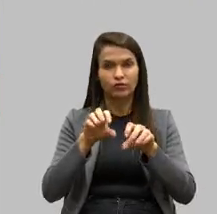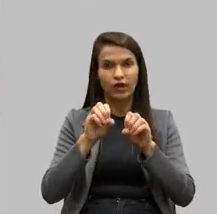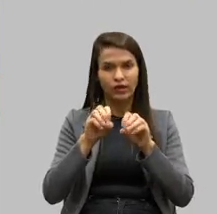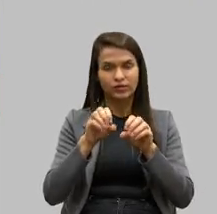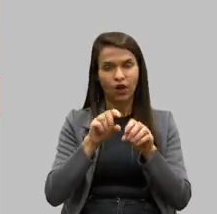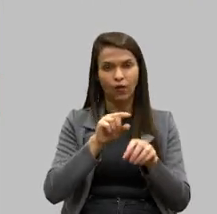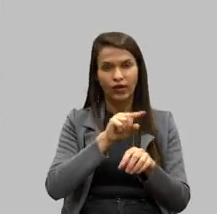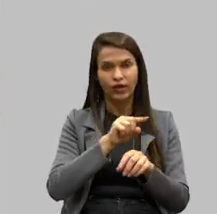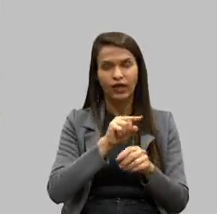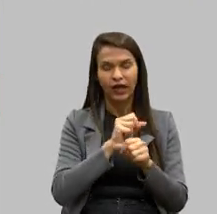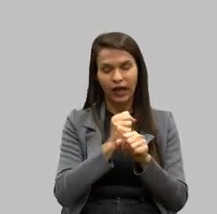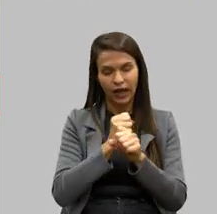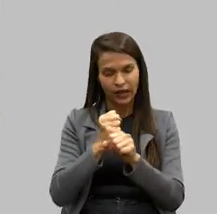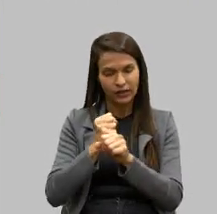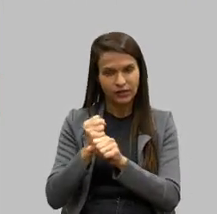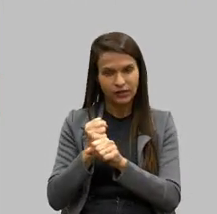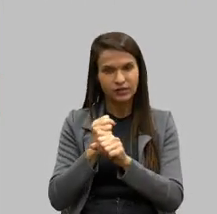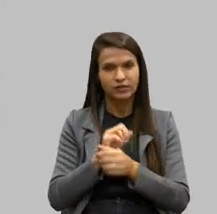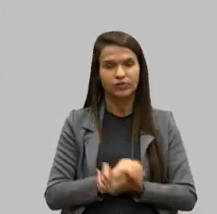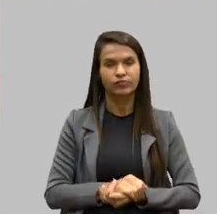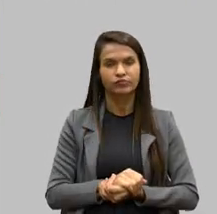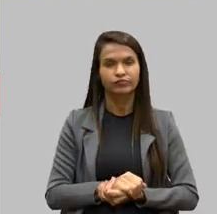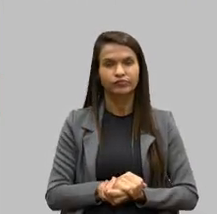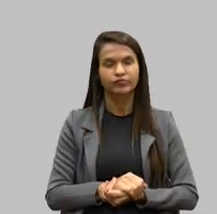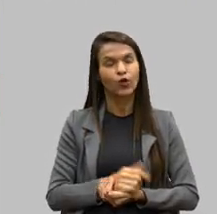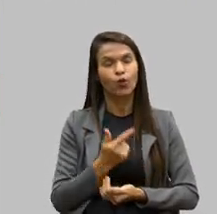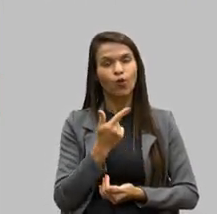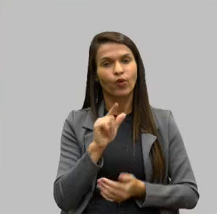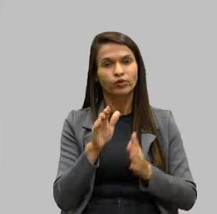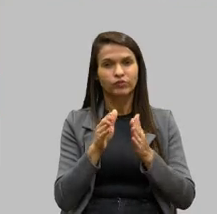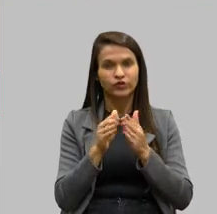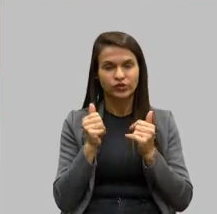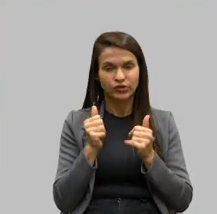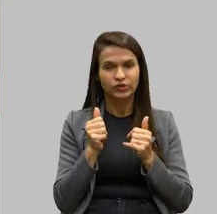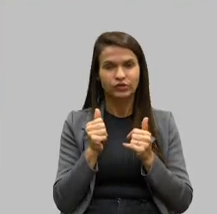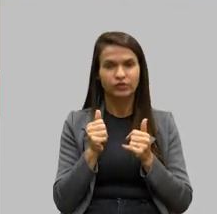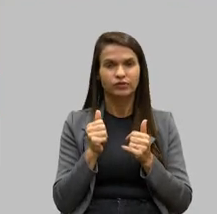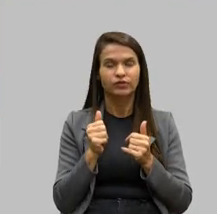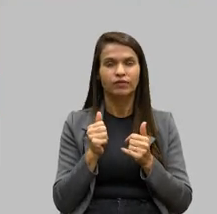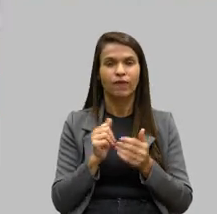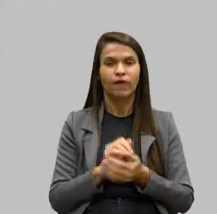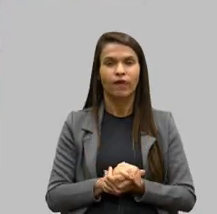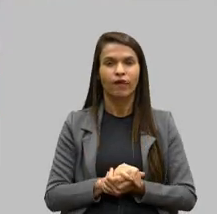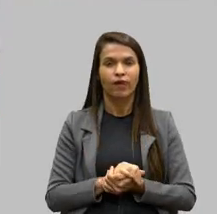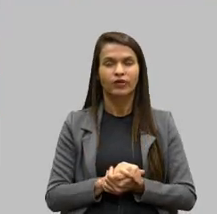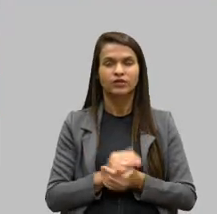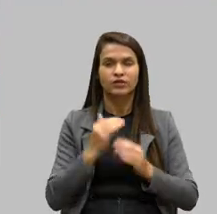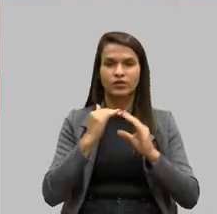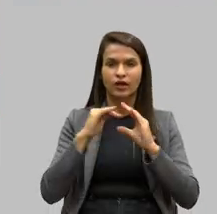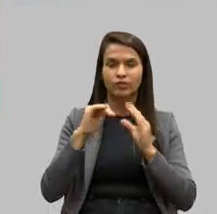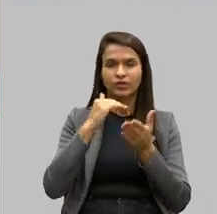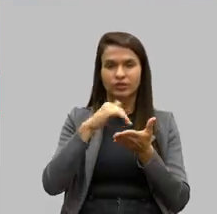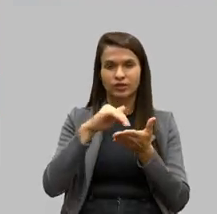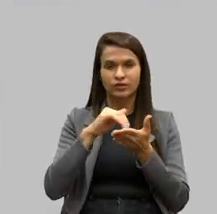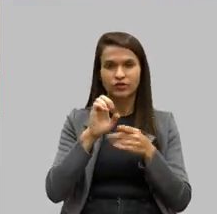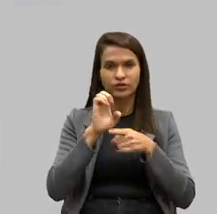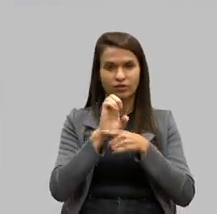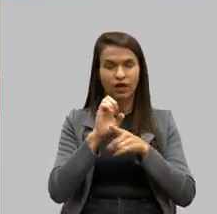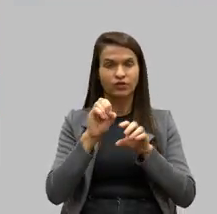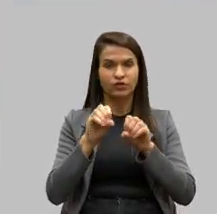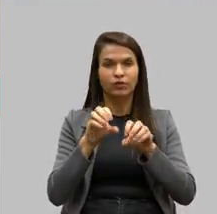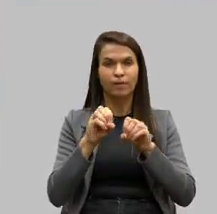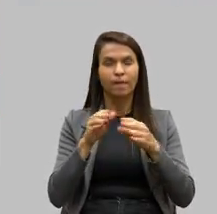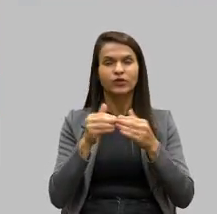cada um desses anos. O outro requerimento, que seja encaminhado ao secretário de Estado da Educação,